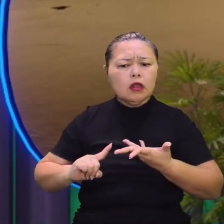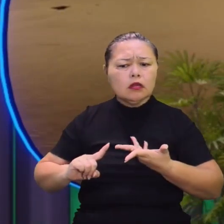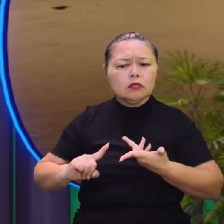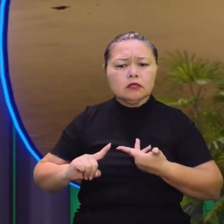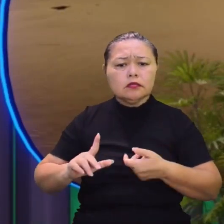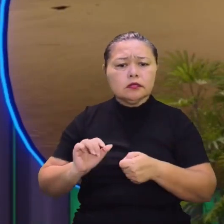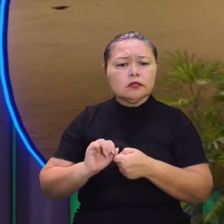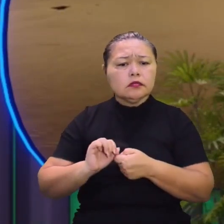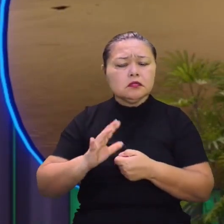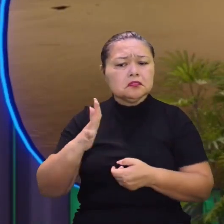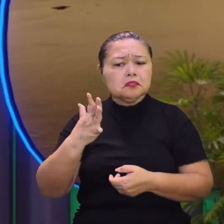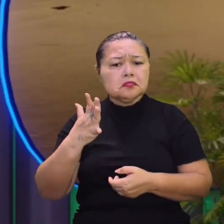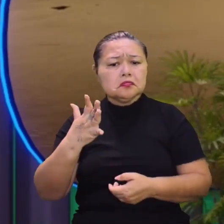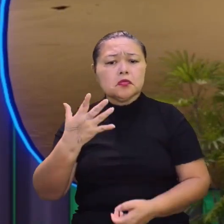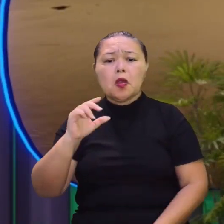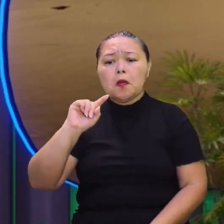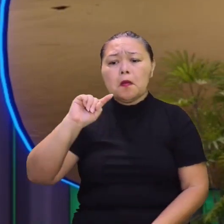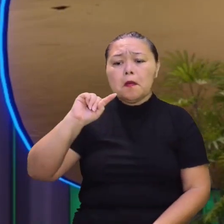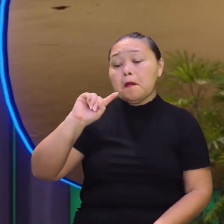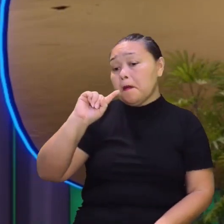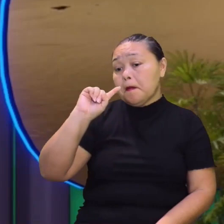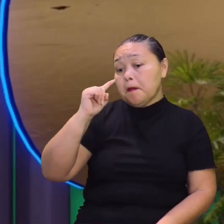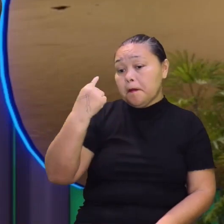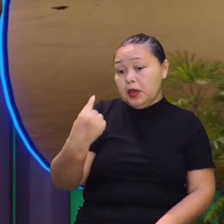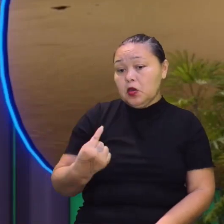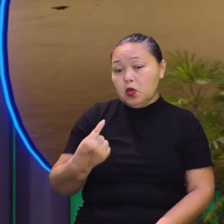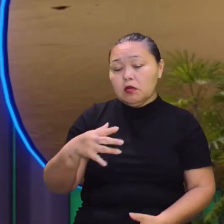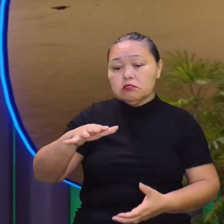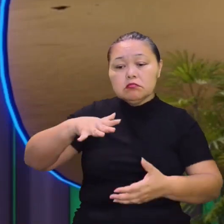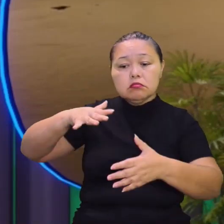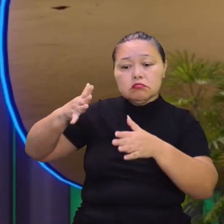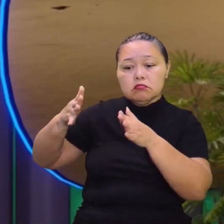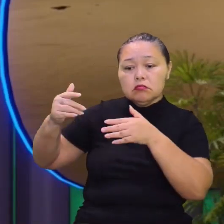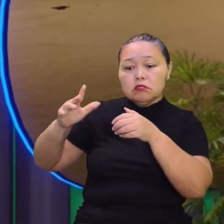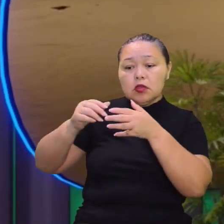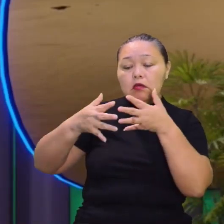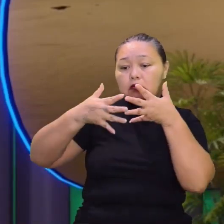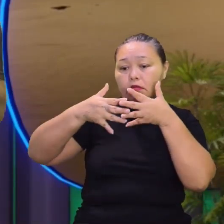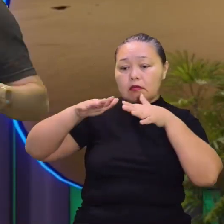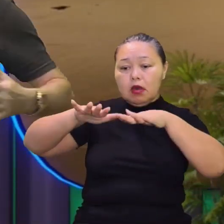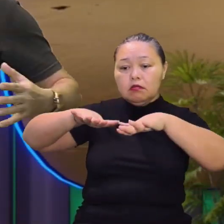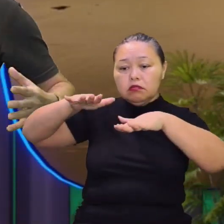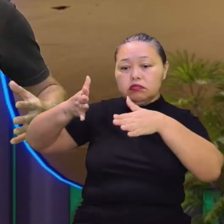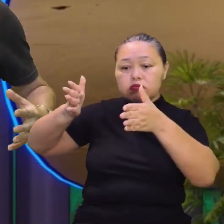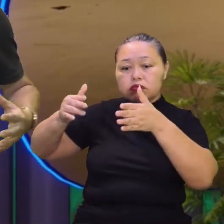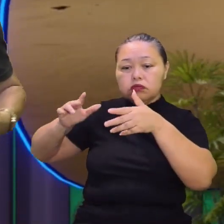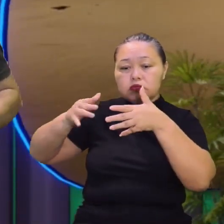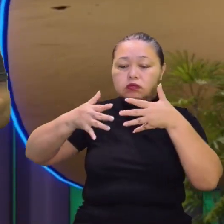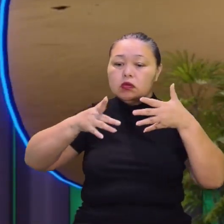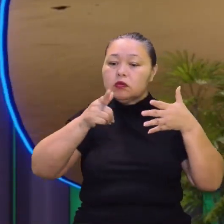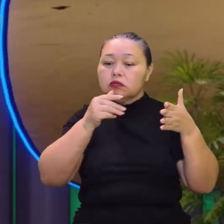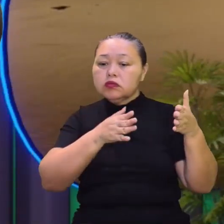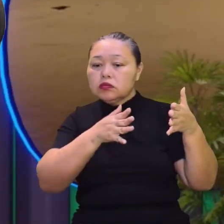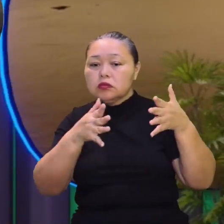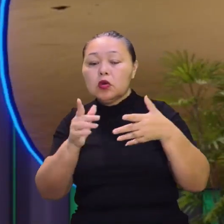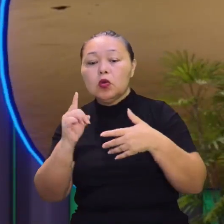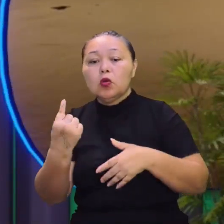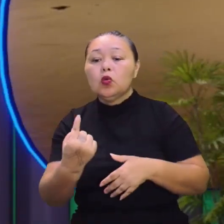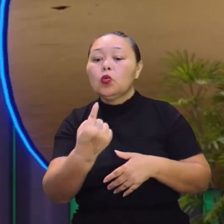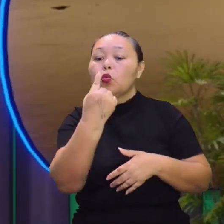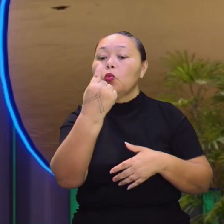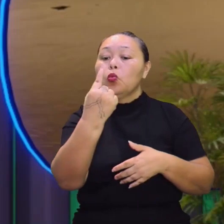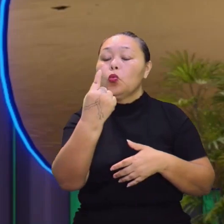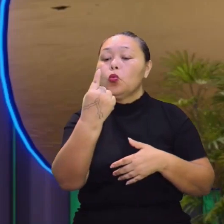milhares. Exato. Eu falei mais ou menos 1000 caminhões, naquele comboio de barcaças que vão e descem o rio, e apenas